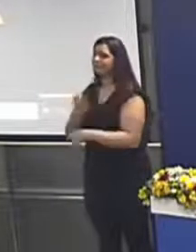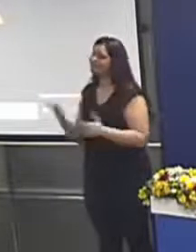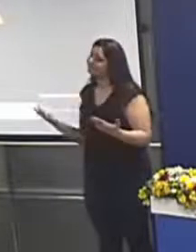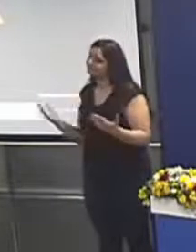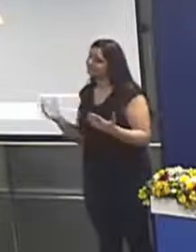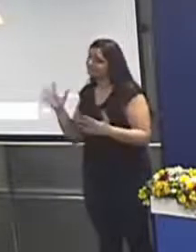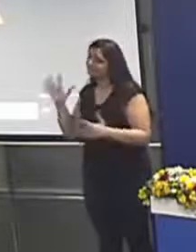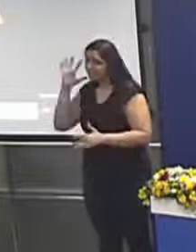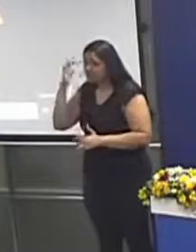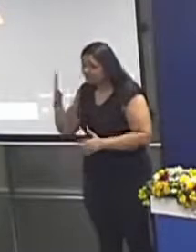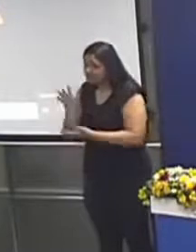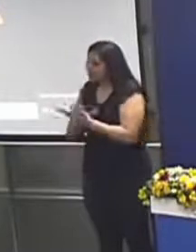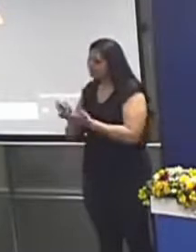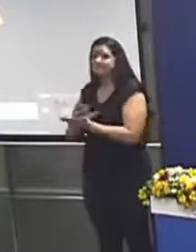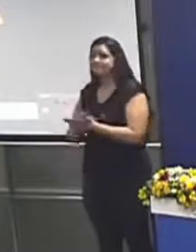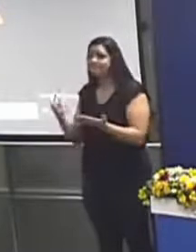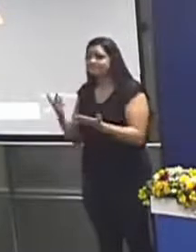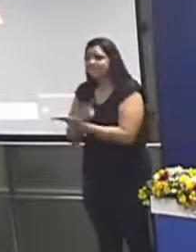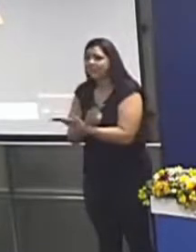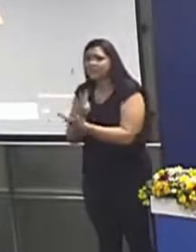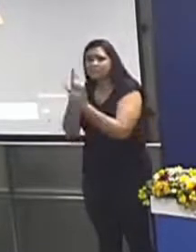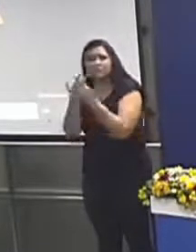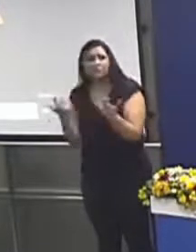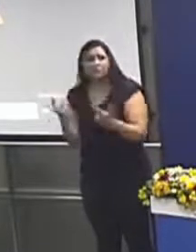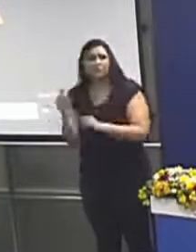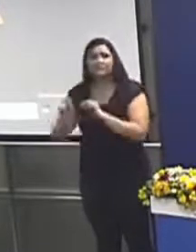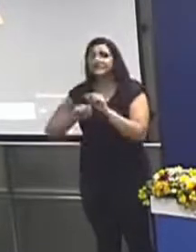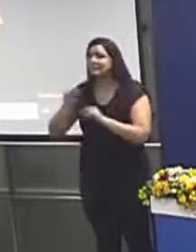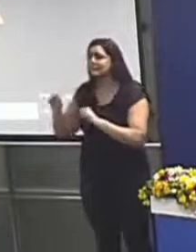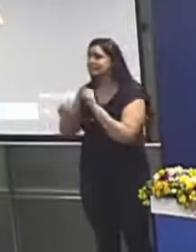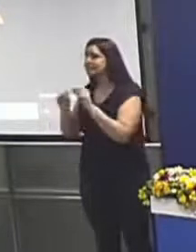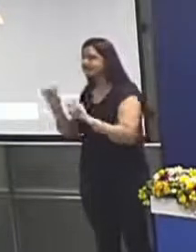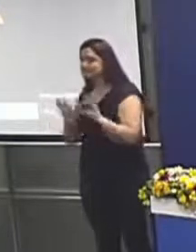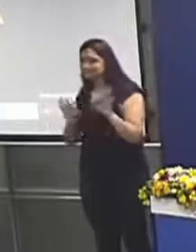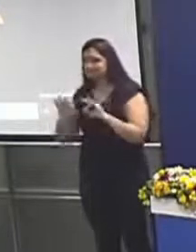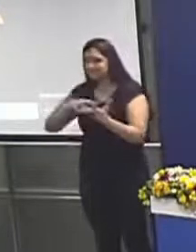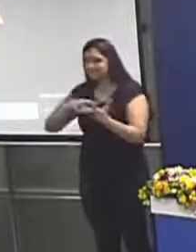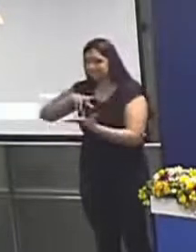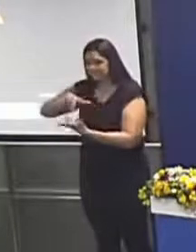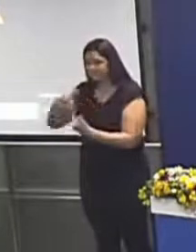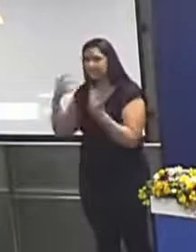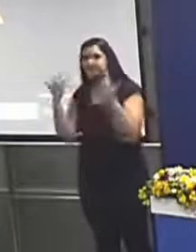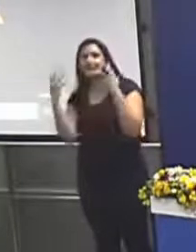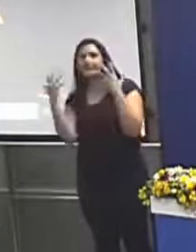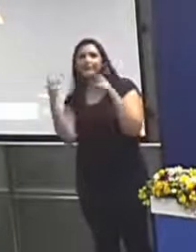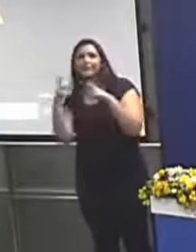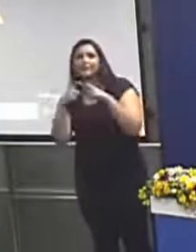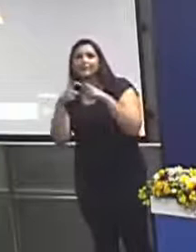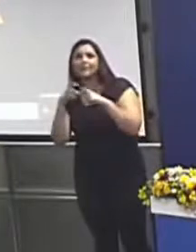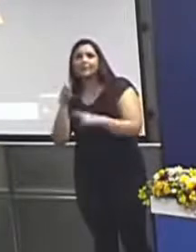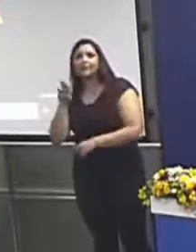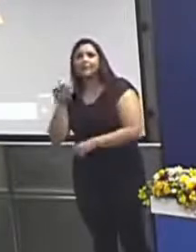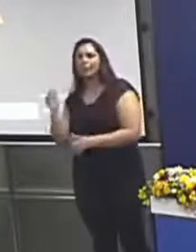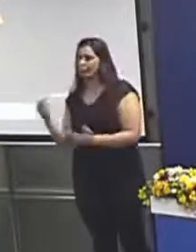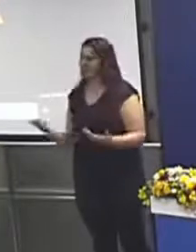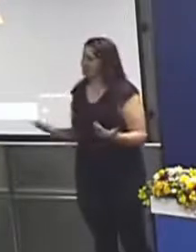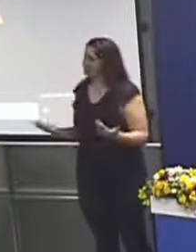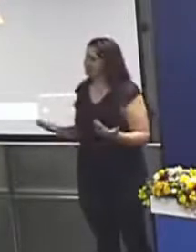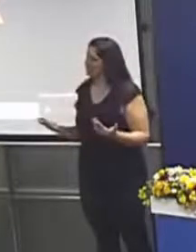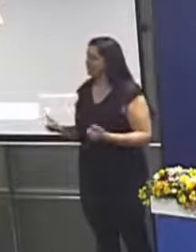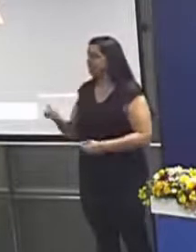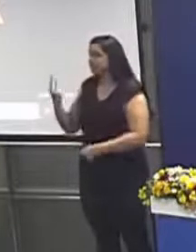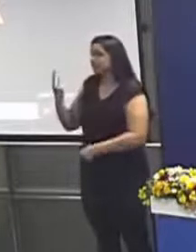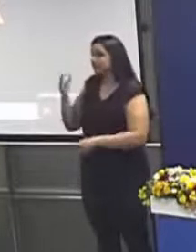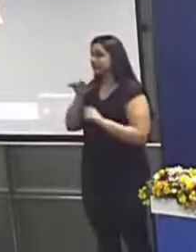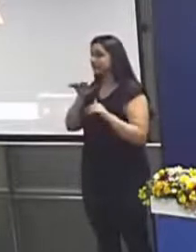é a solução. Algo deu errado, fora dos planos. O mundo aplaudindo os médicos cubanos. Acenderam